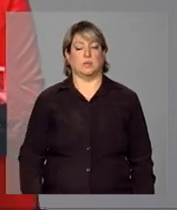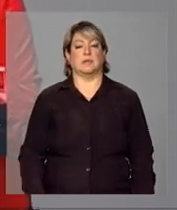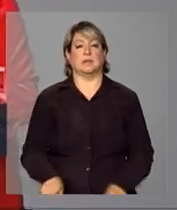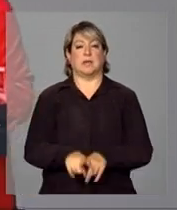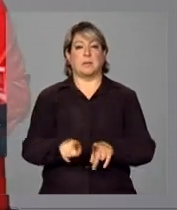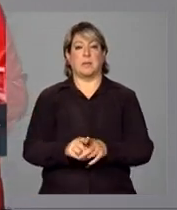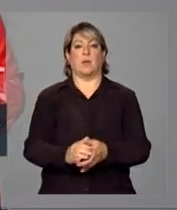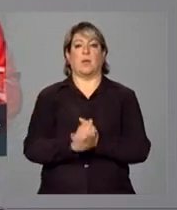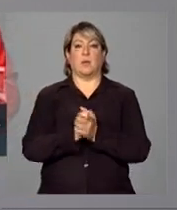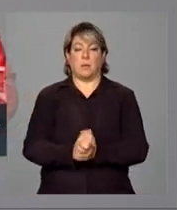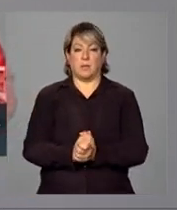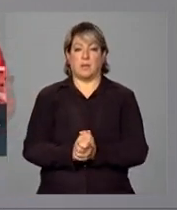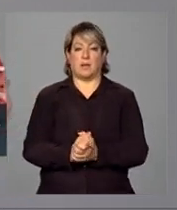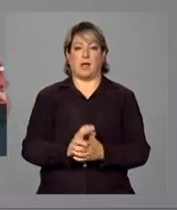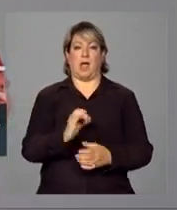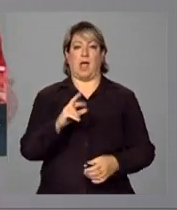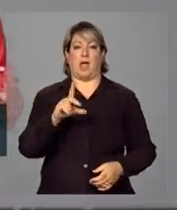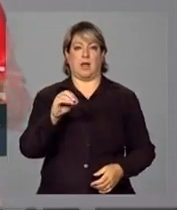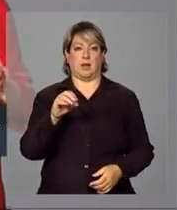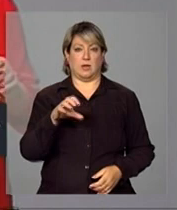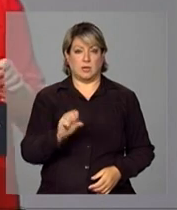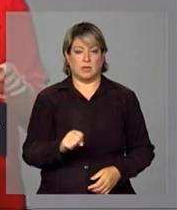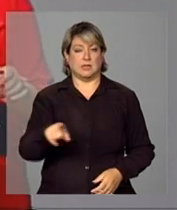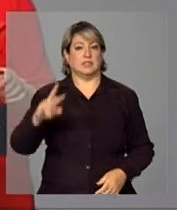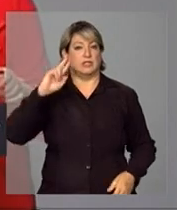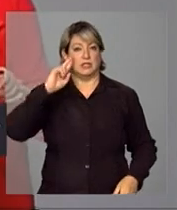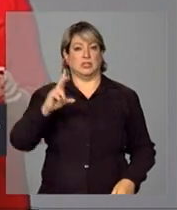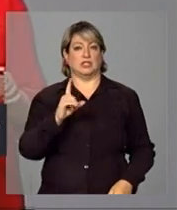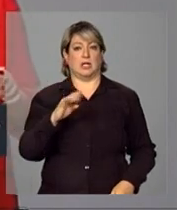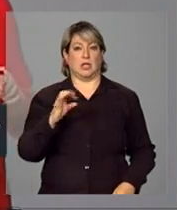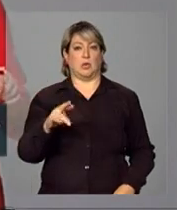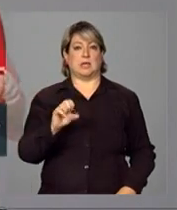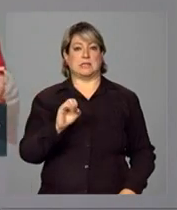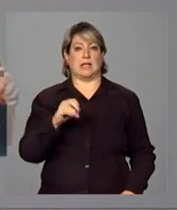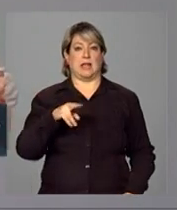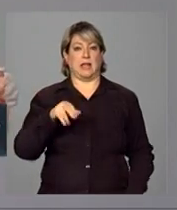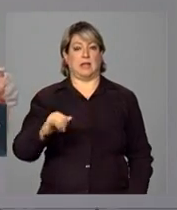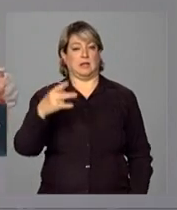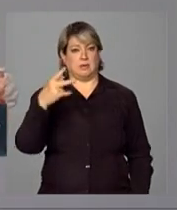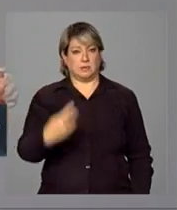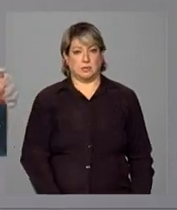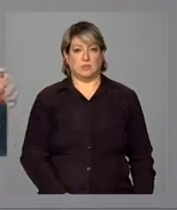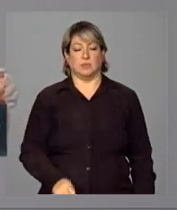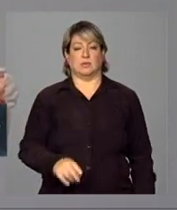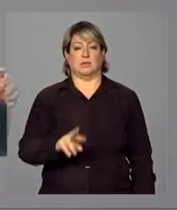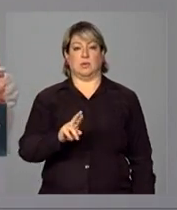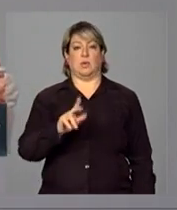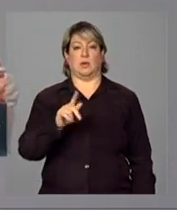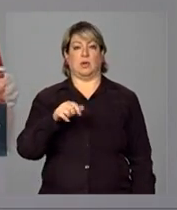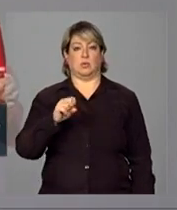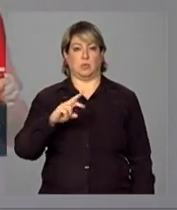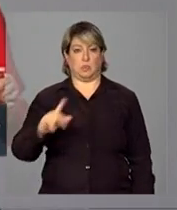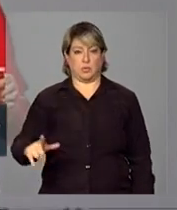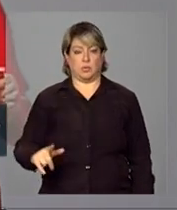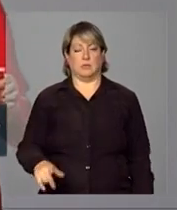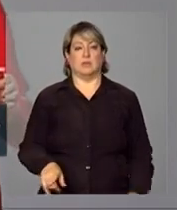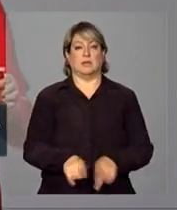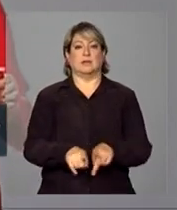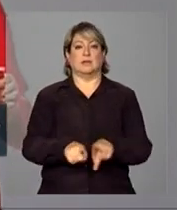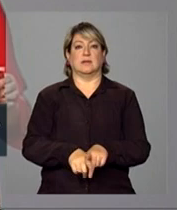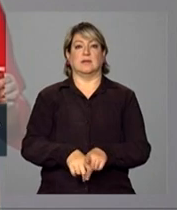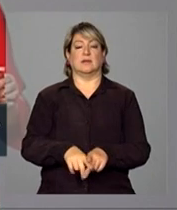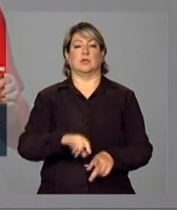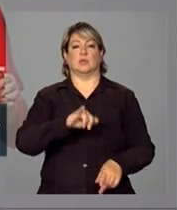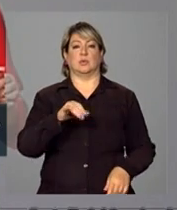Cumprimentar também o Carlos Arthur Traim, diretor do Senai do Rio Grande do Sul, o José Paulo